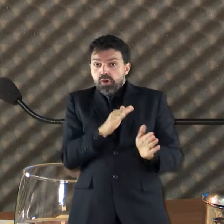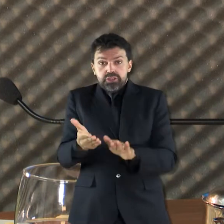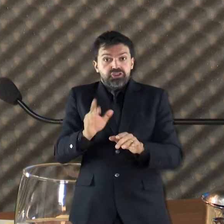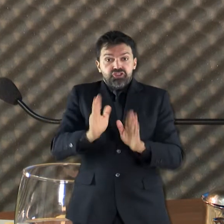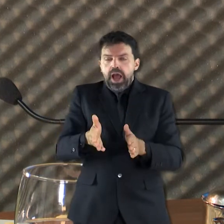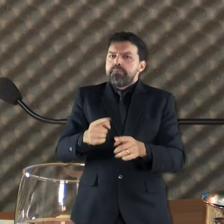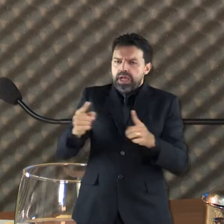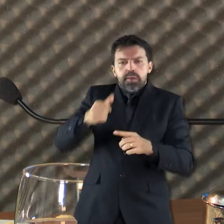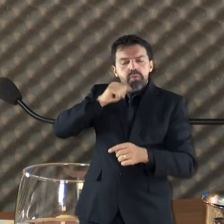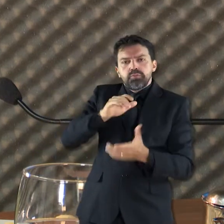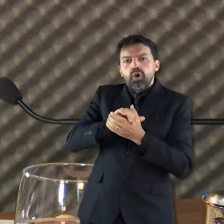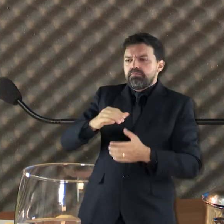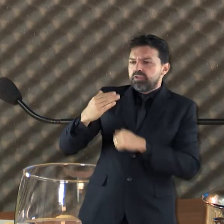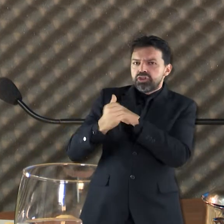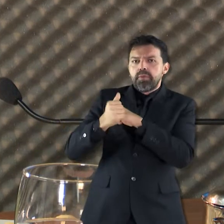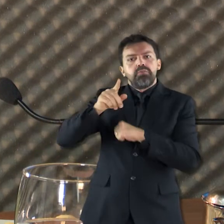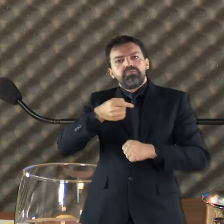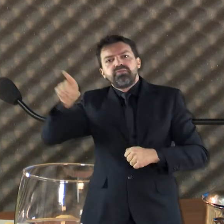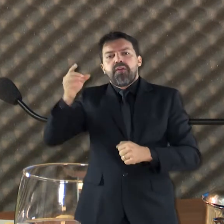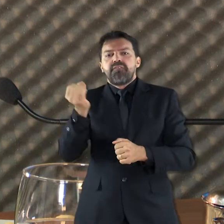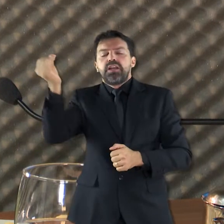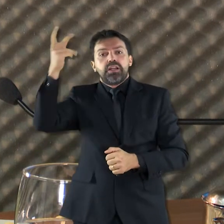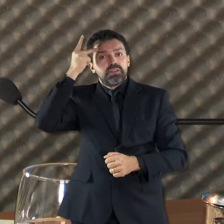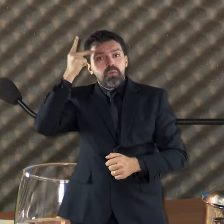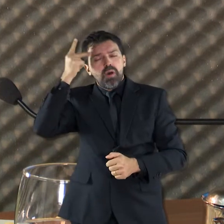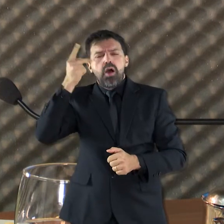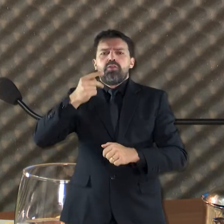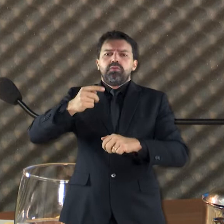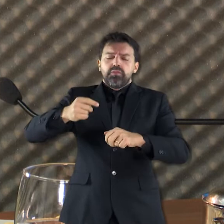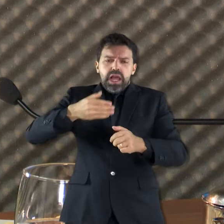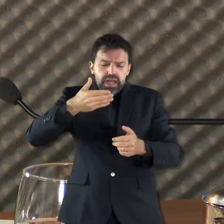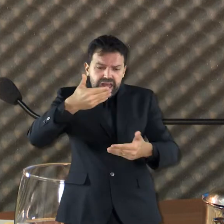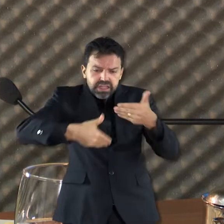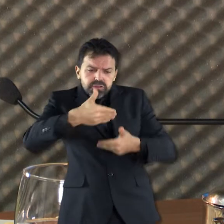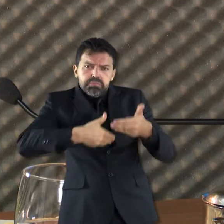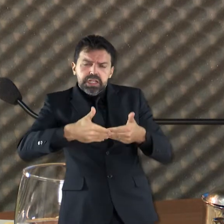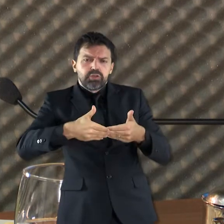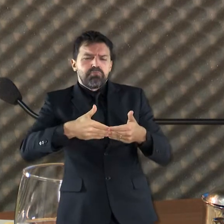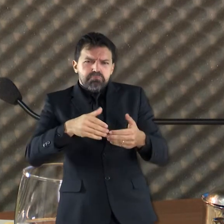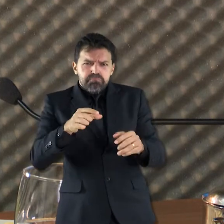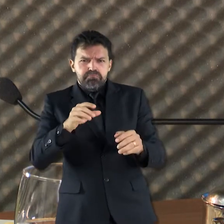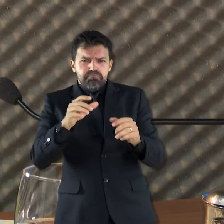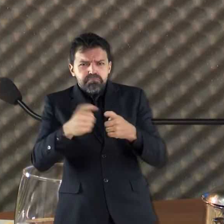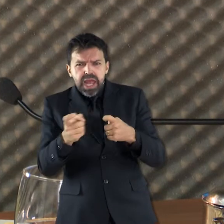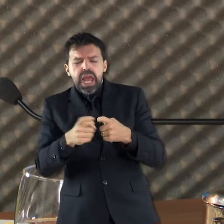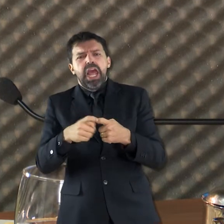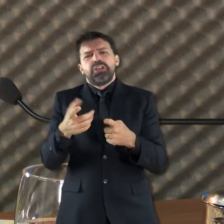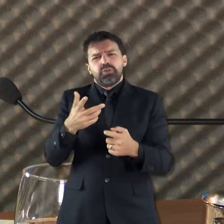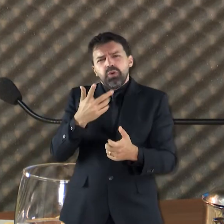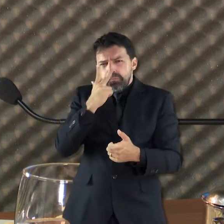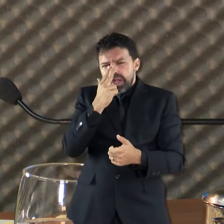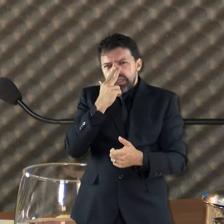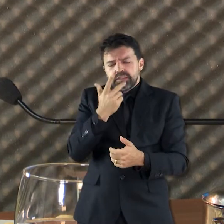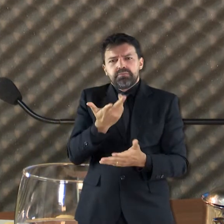Paulo, bora para São Paulo. Aí eu fui para São Paulo, passei por uma série de tratamentos, cai, levanta. Quando cheguei,